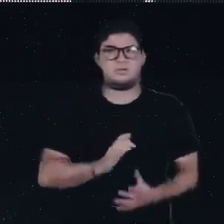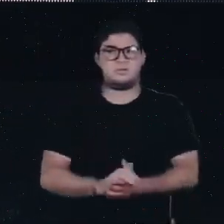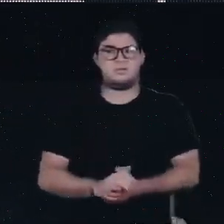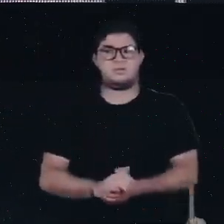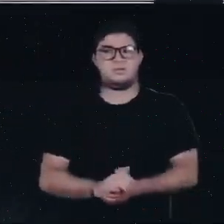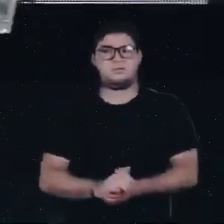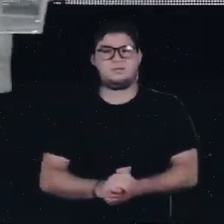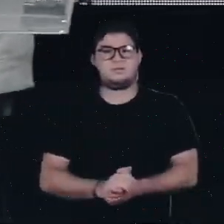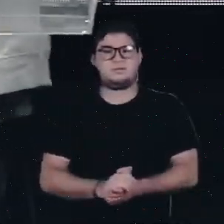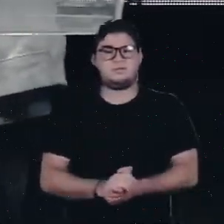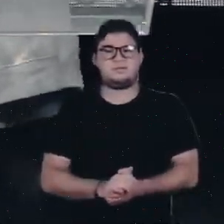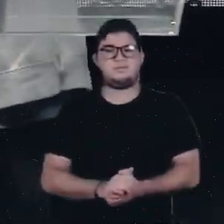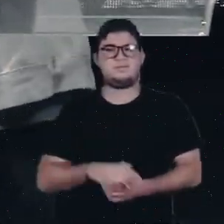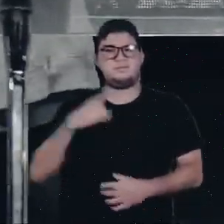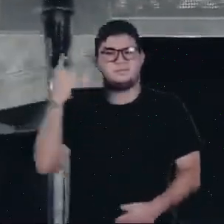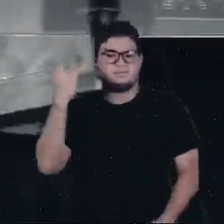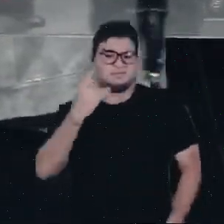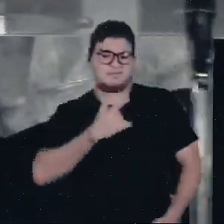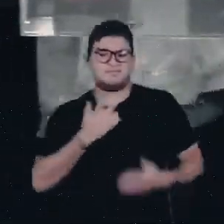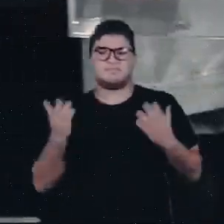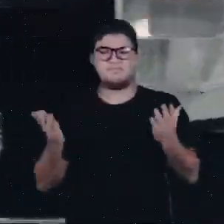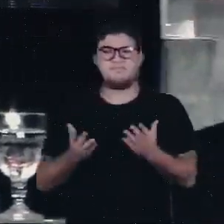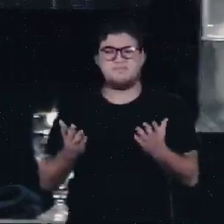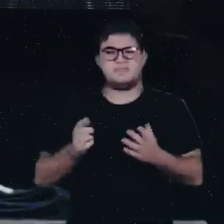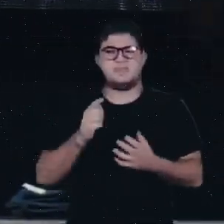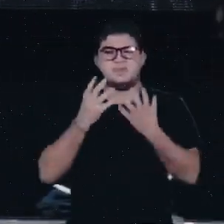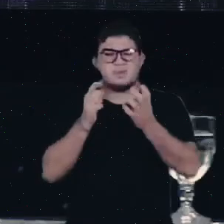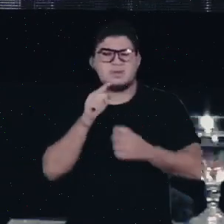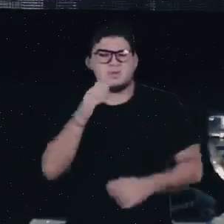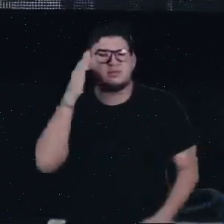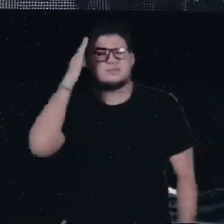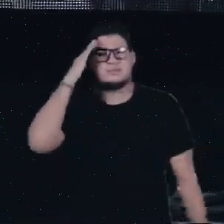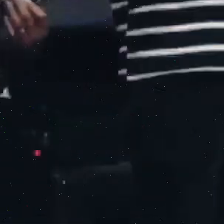amados. Nessa noite eu quero que você entenda